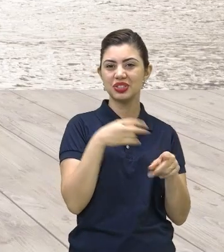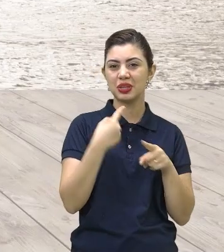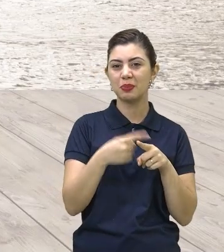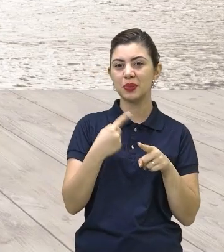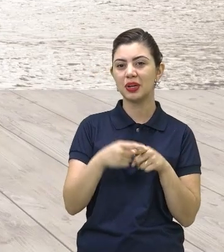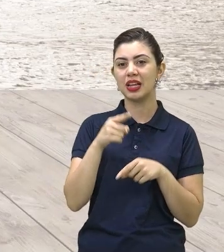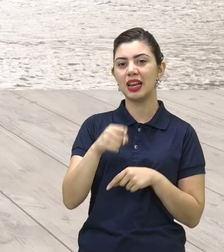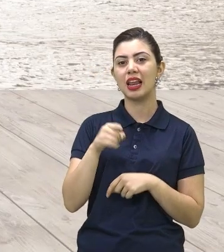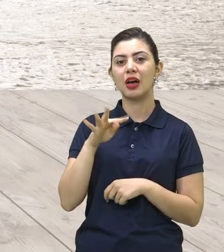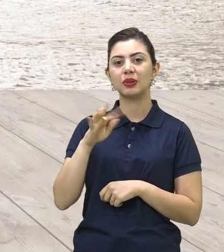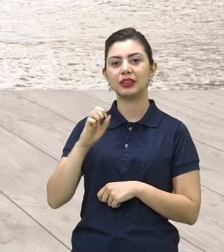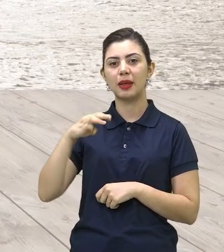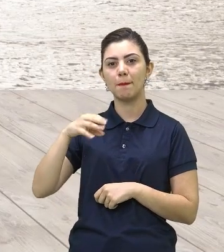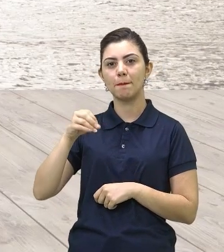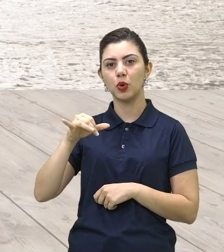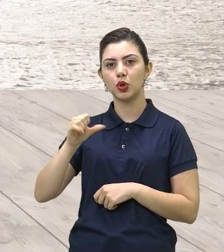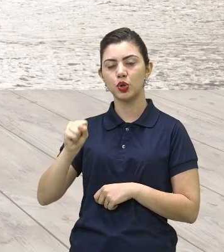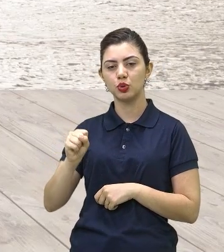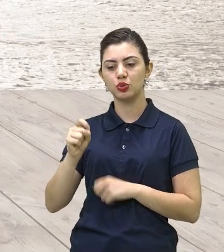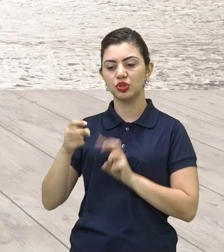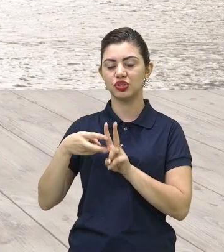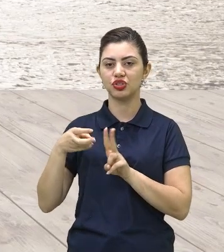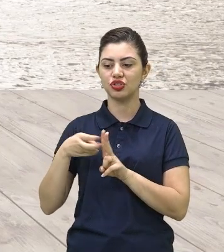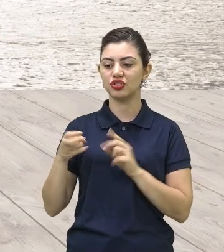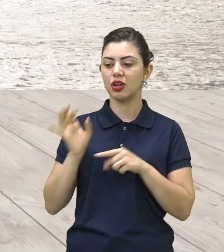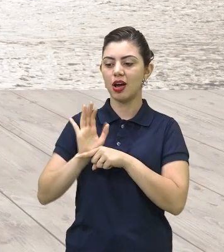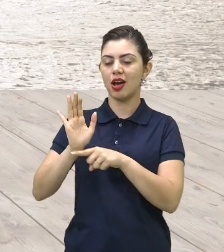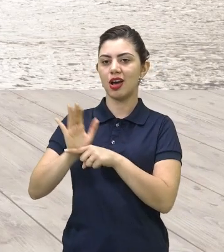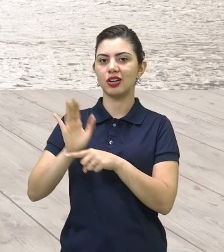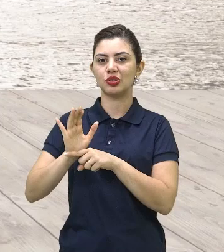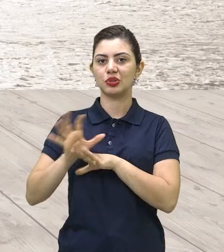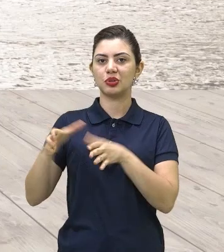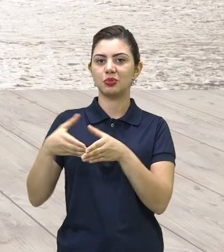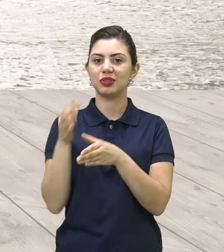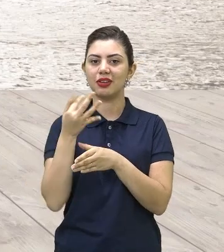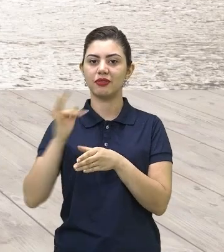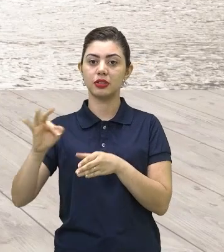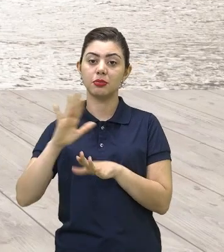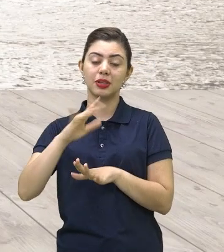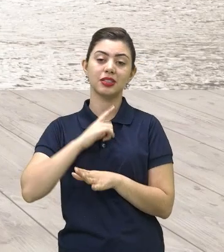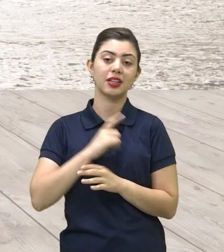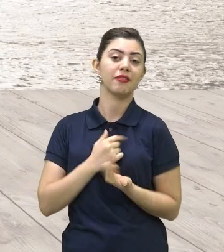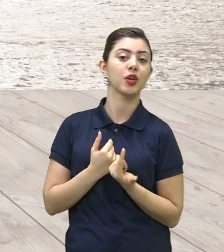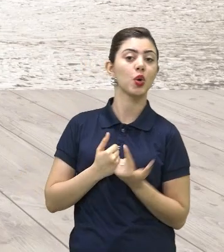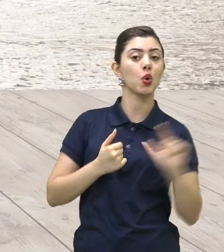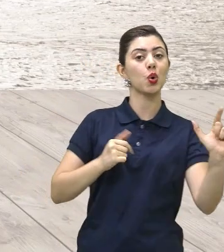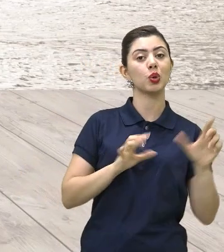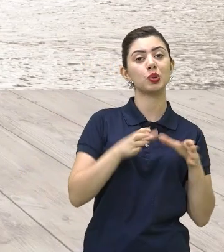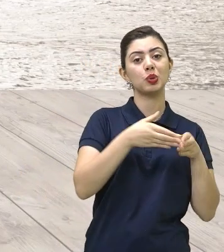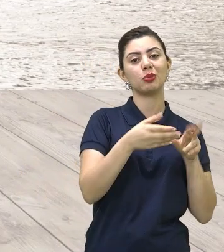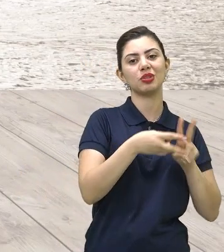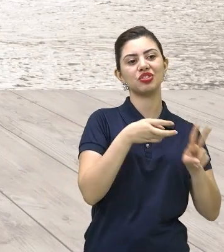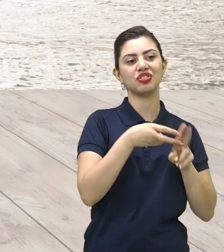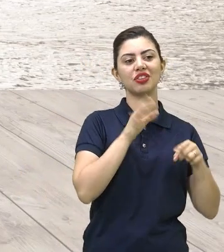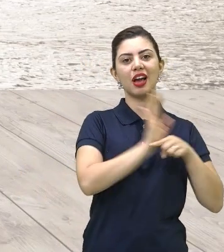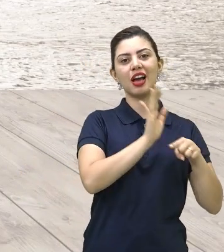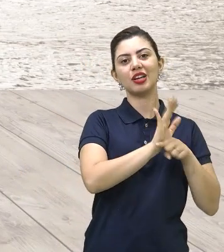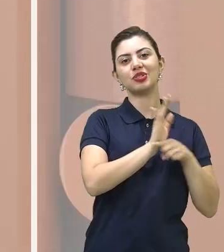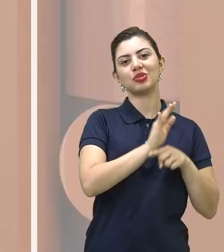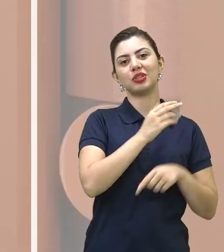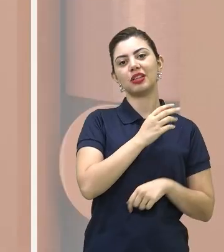tamoios apoiaram os franceses e os termeminóis e tupiniquins apoiaram os